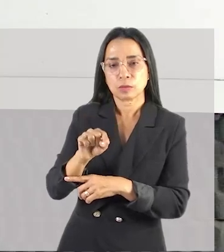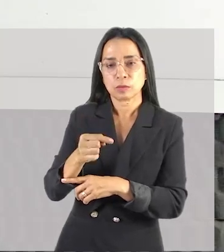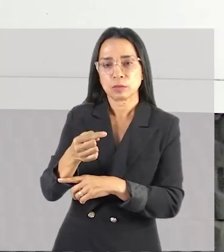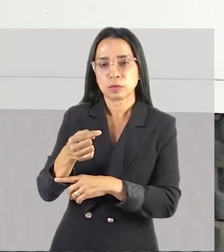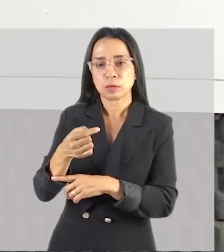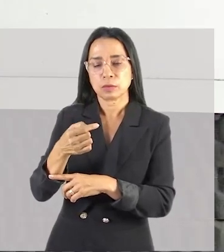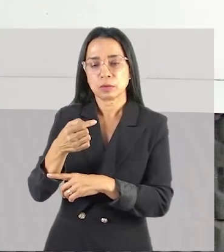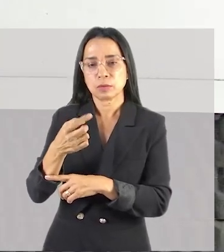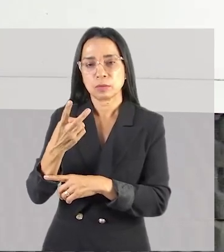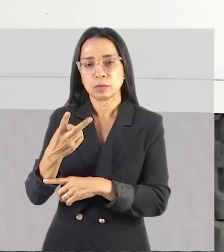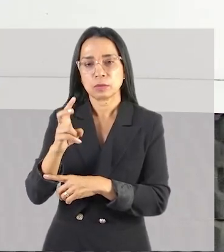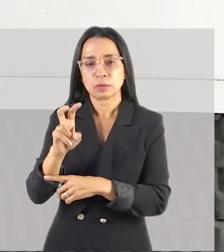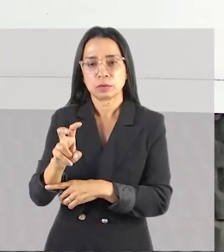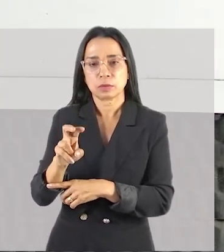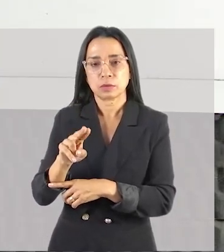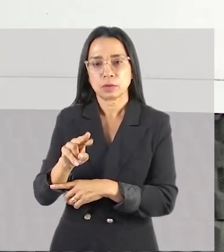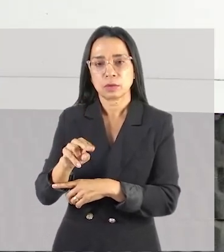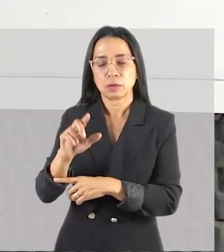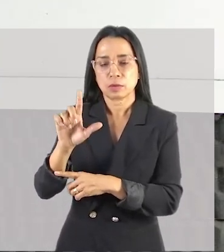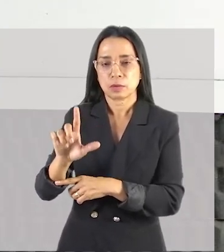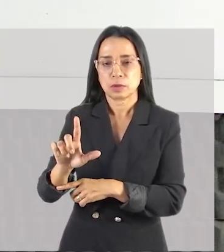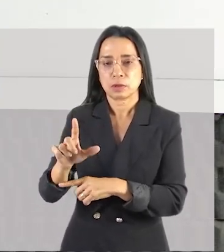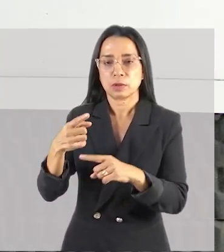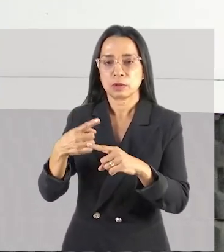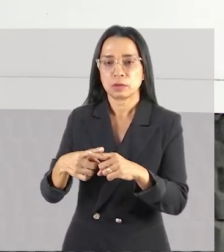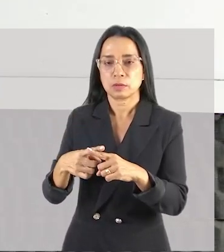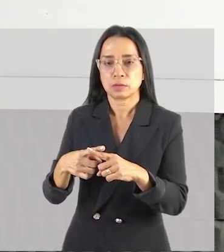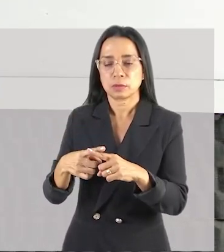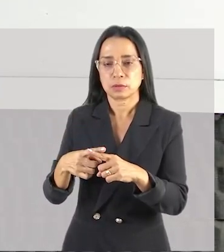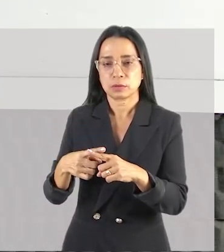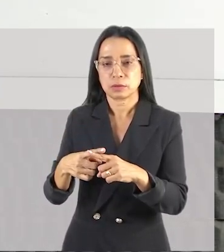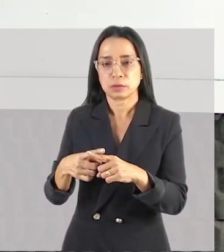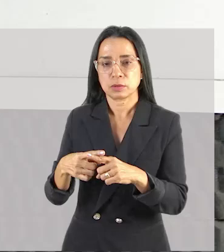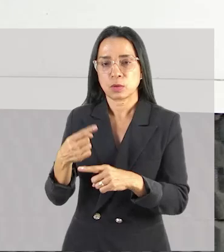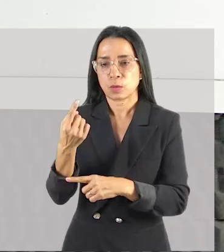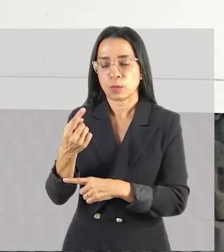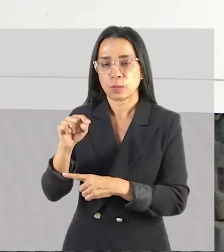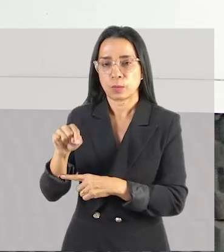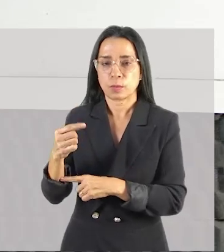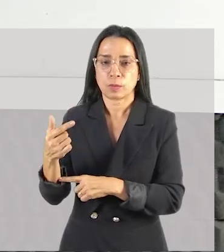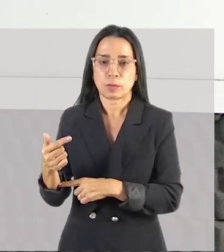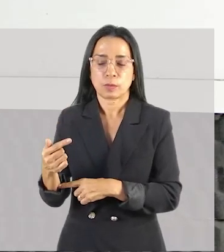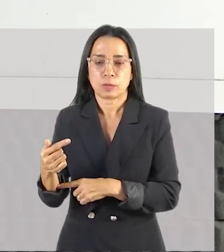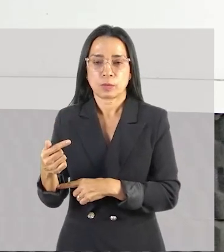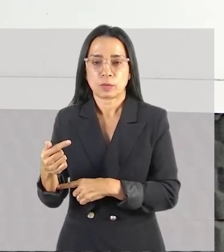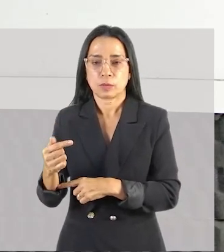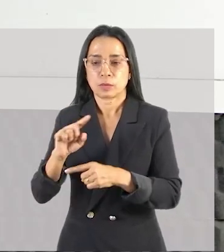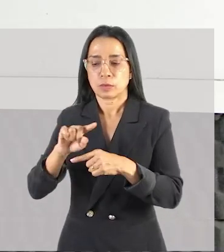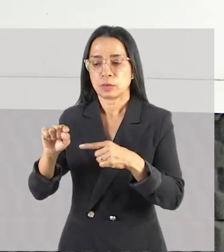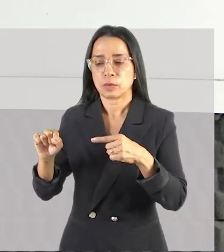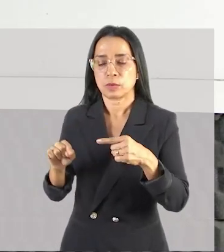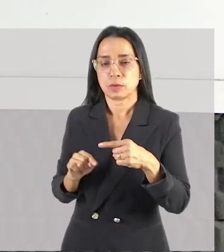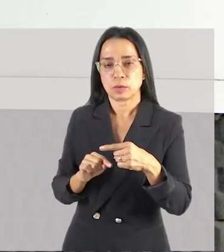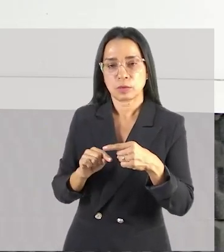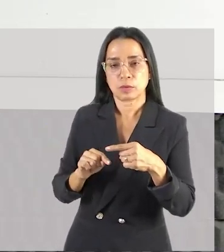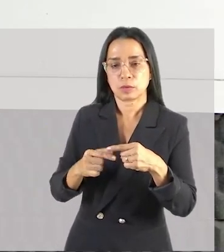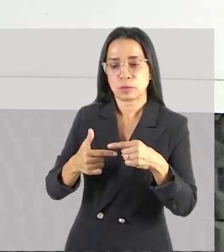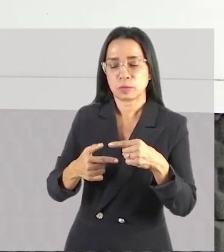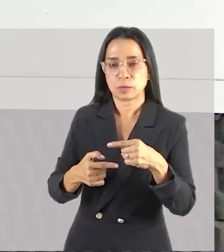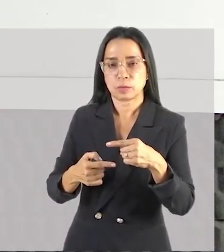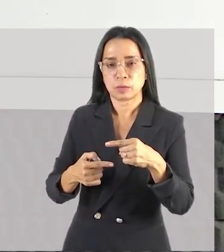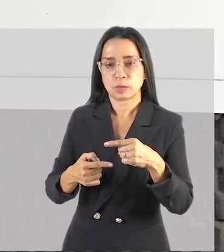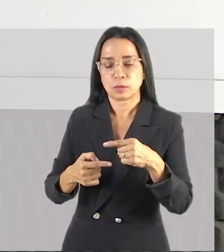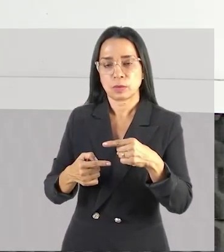igual ao lado multiplicado por 1,7 dividido por